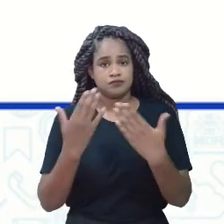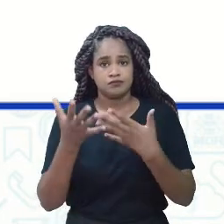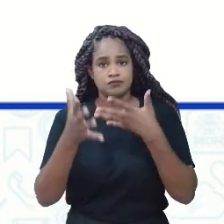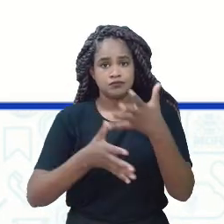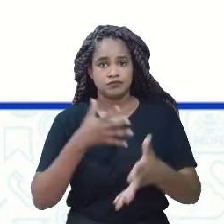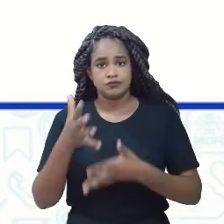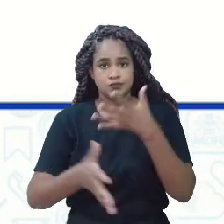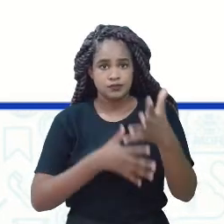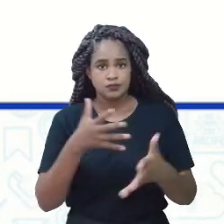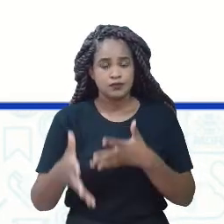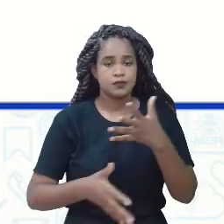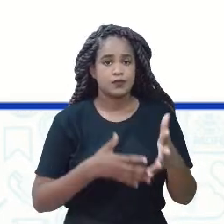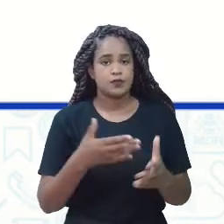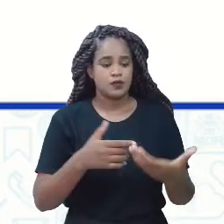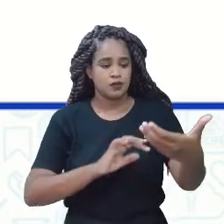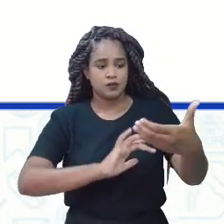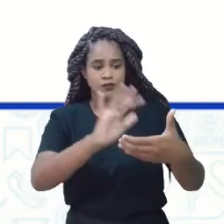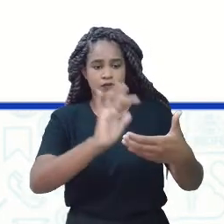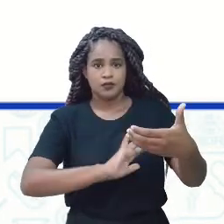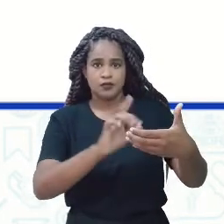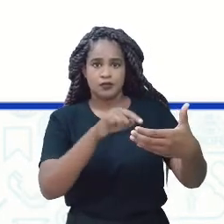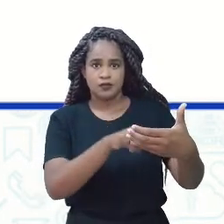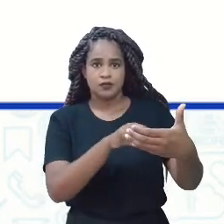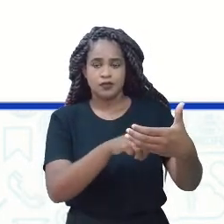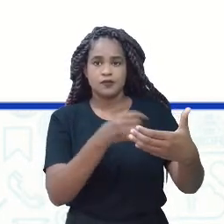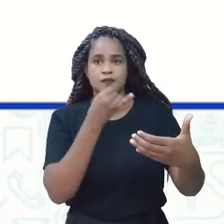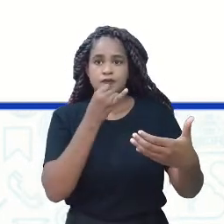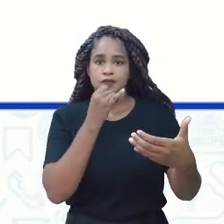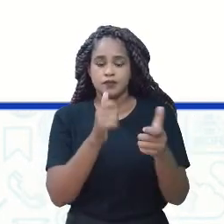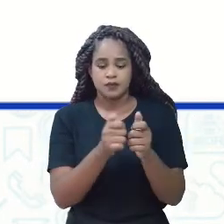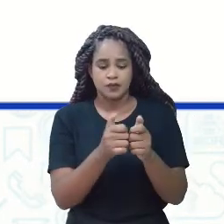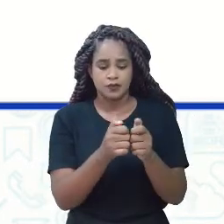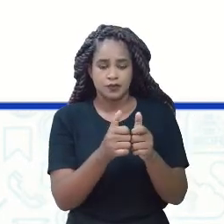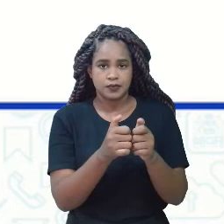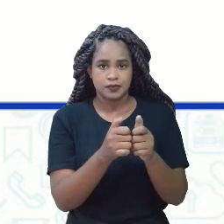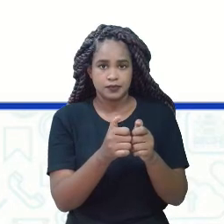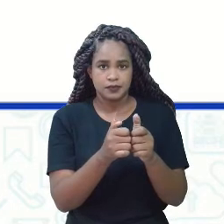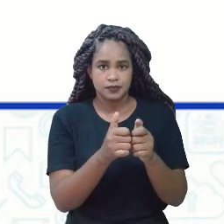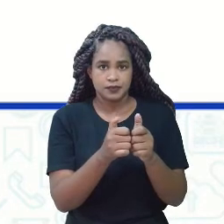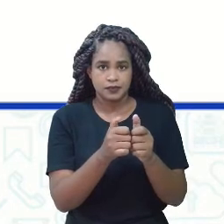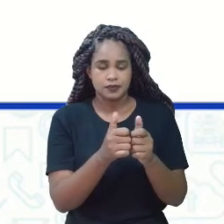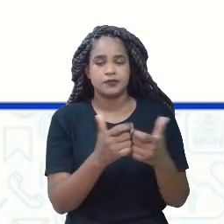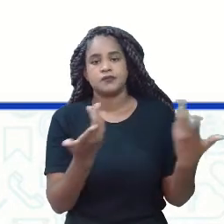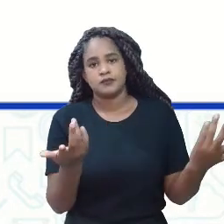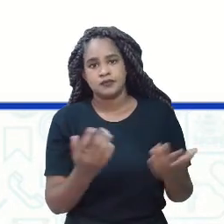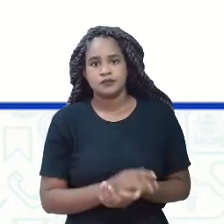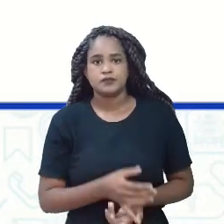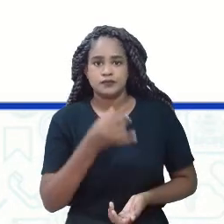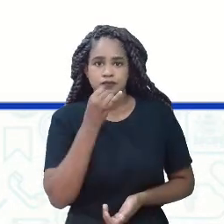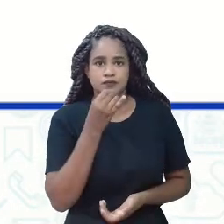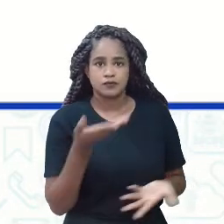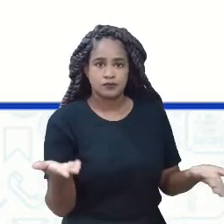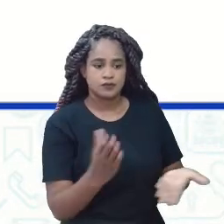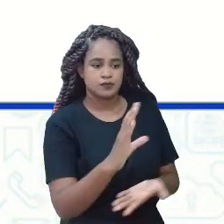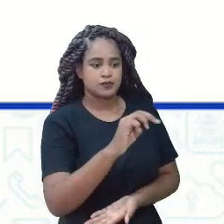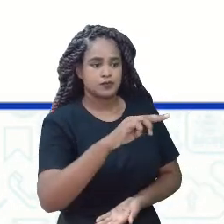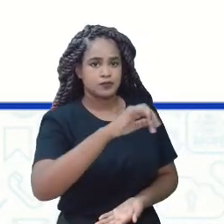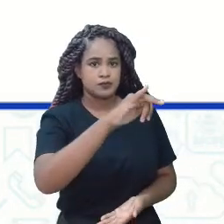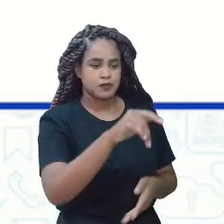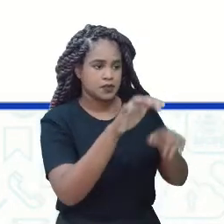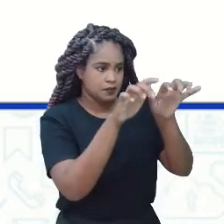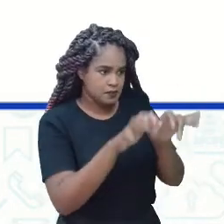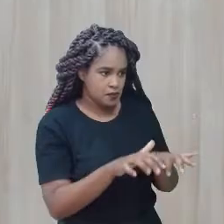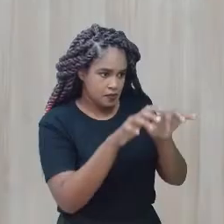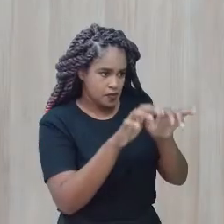ao telefone, então lá o escrito, não é? Como a professora Camila está agora no chat aí se comunicando com